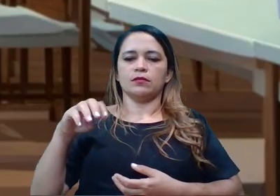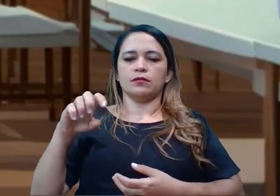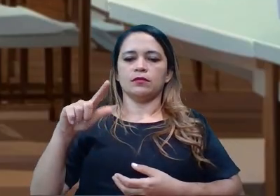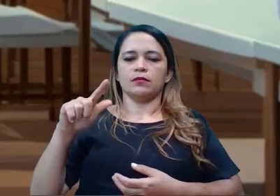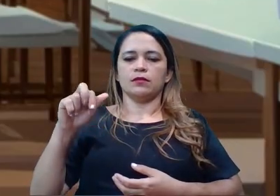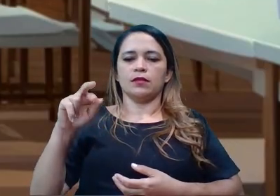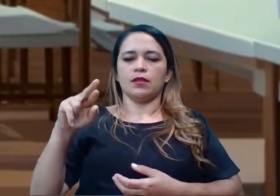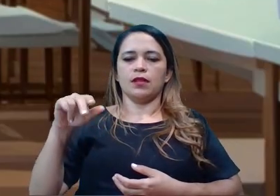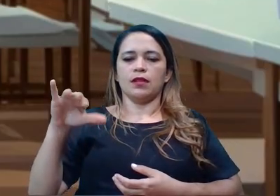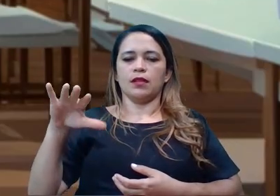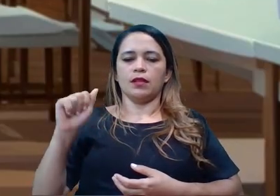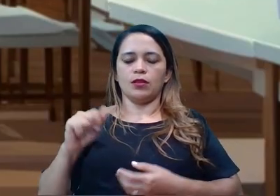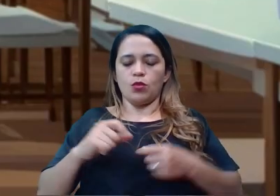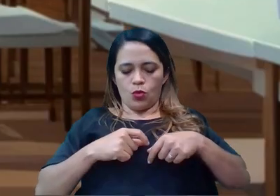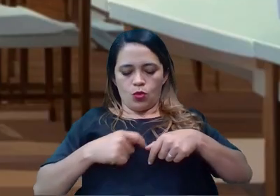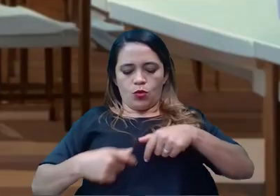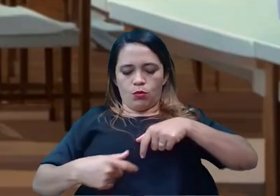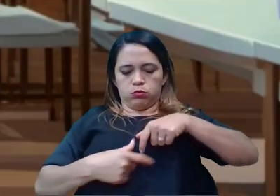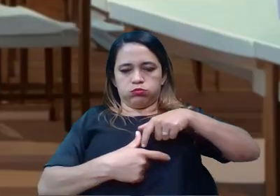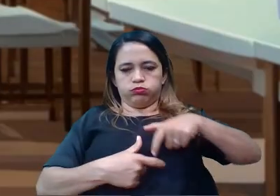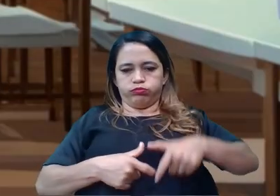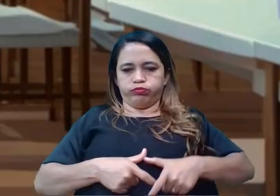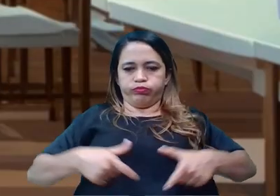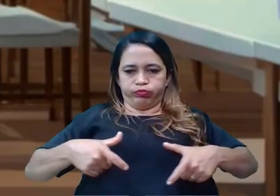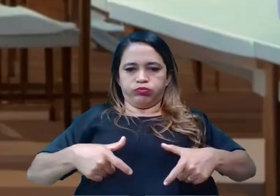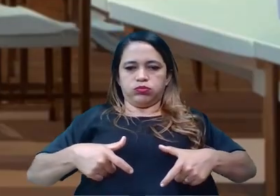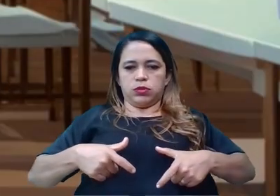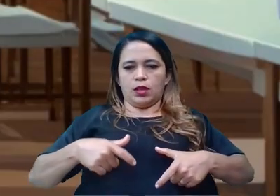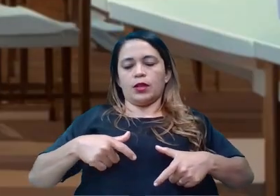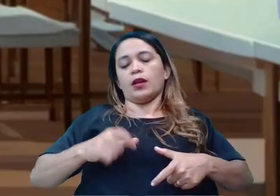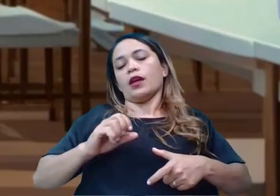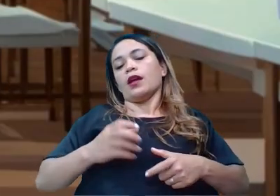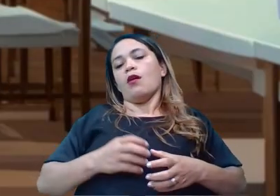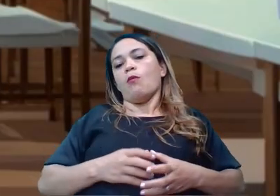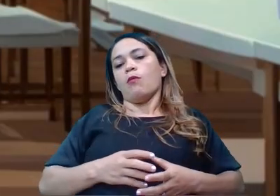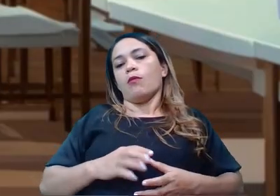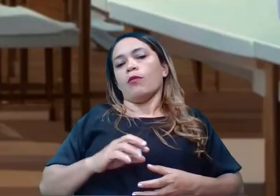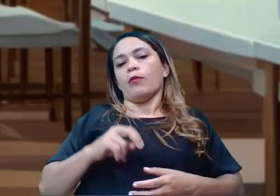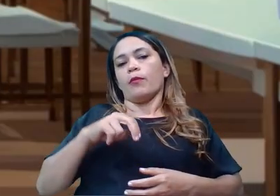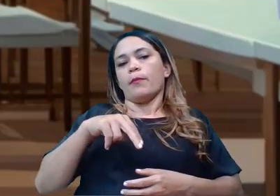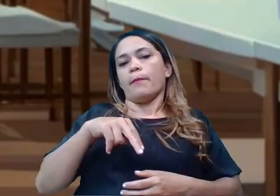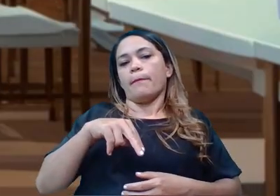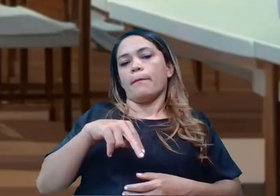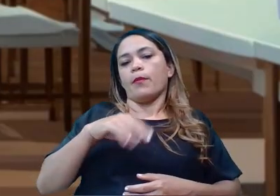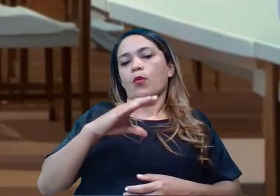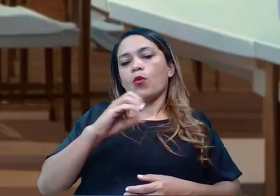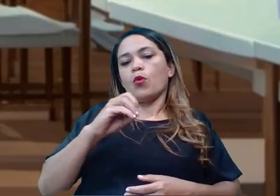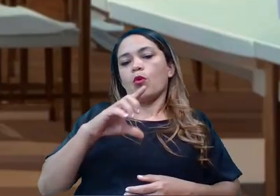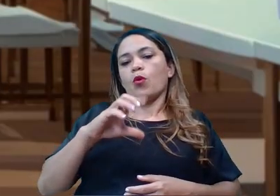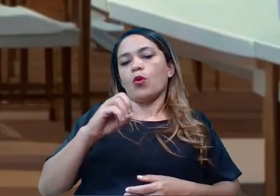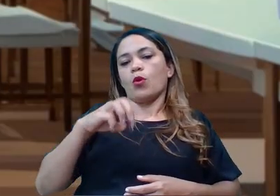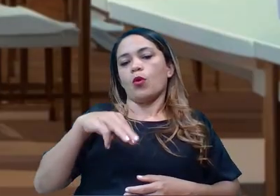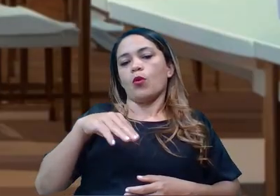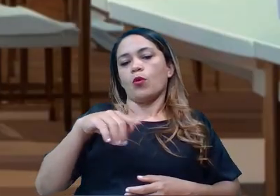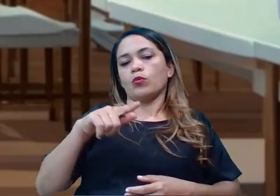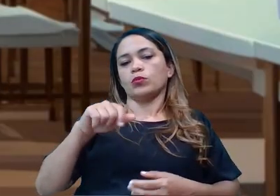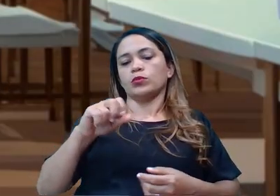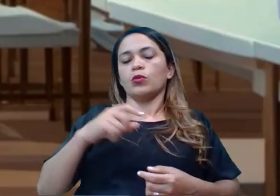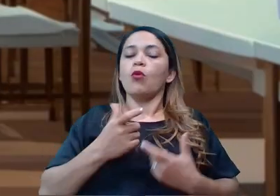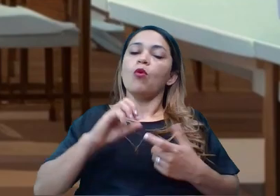e o intestino incha, é o chamado megacólon, ou então fica no nosso esôfago e o esôfago incha, é o